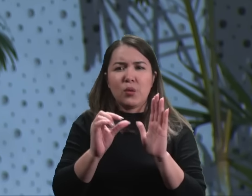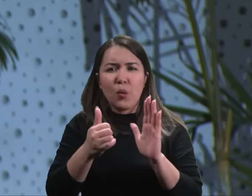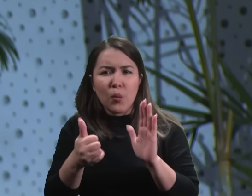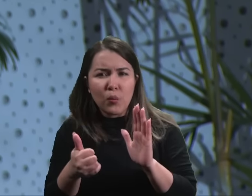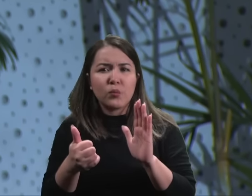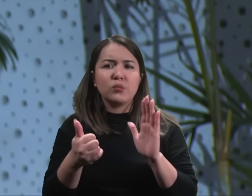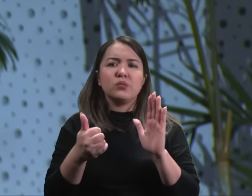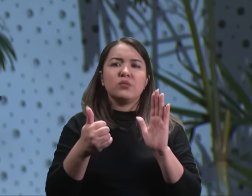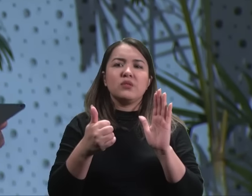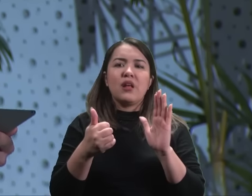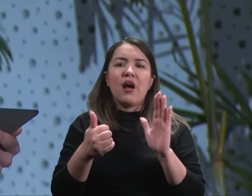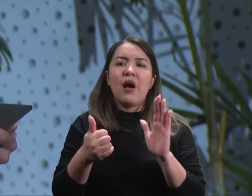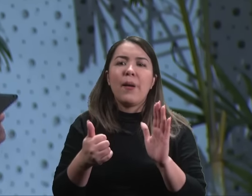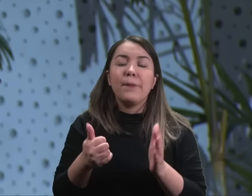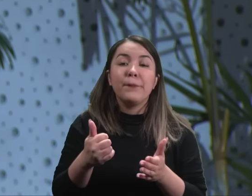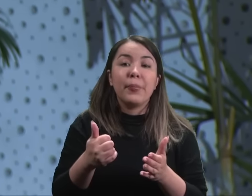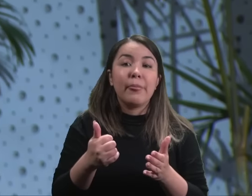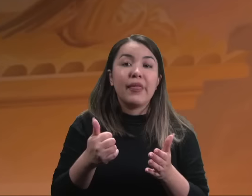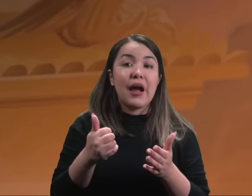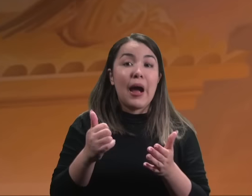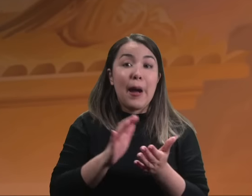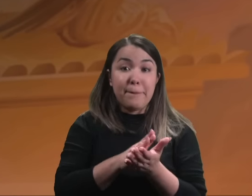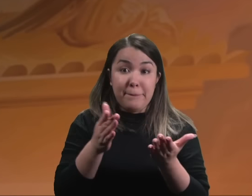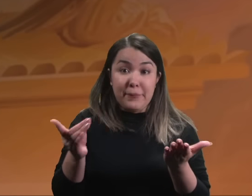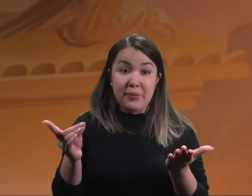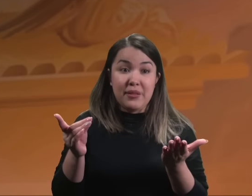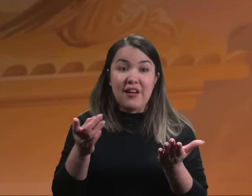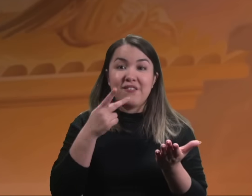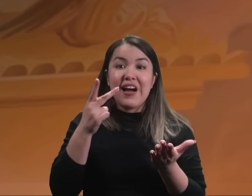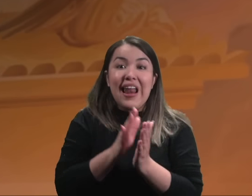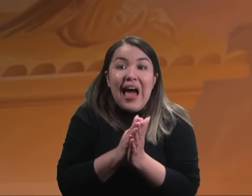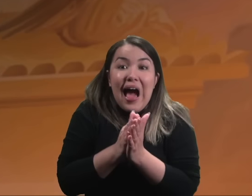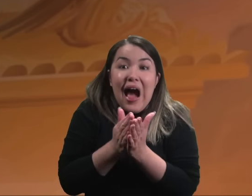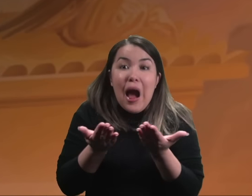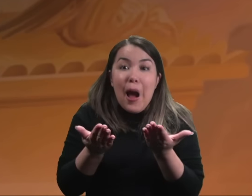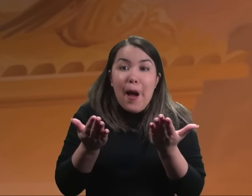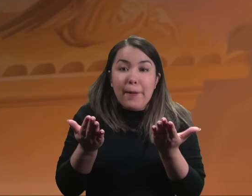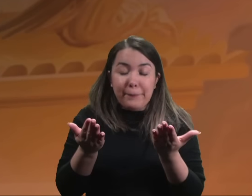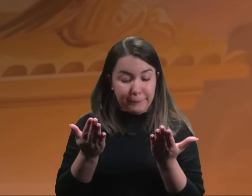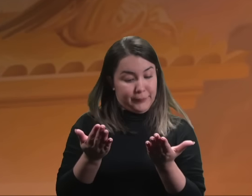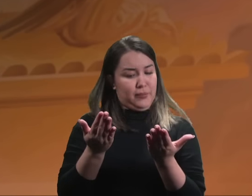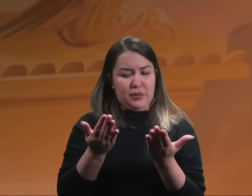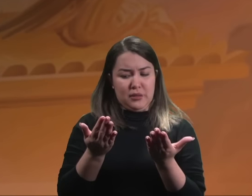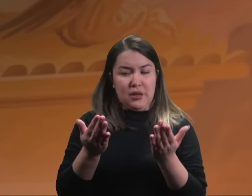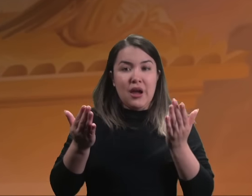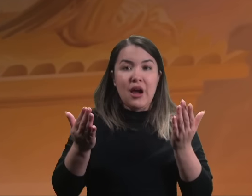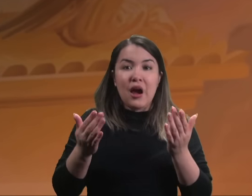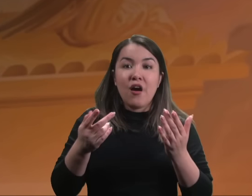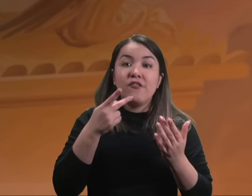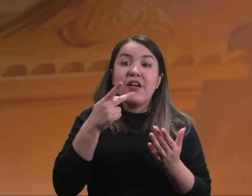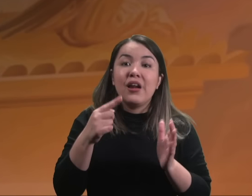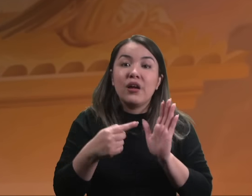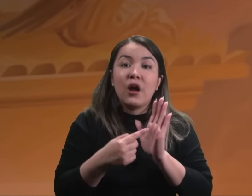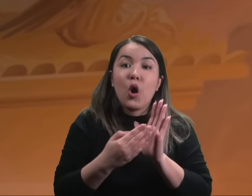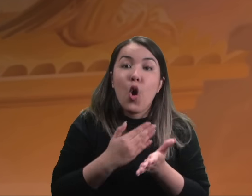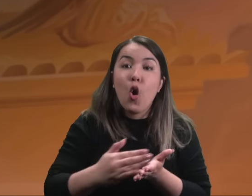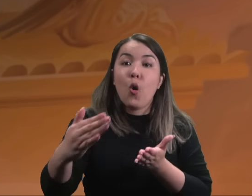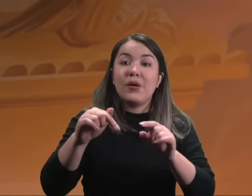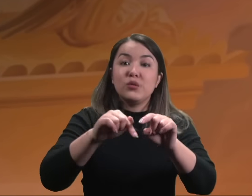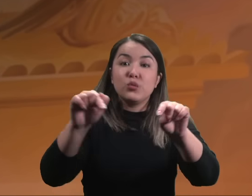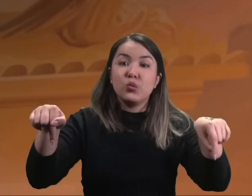19 a palavra do senhor diz abriu-se então o santuário de Deus que se acha onde